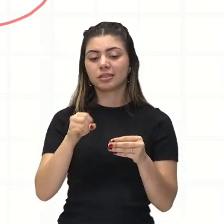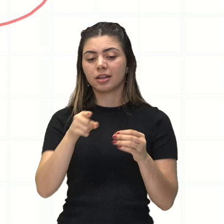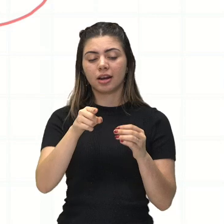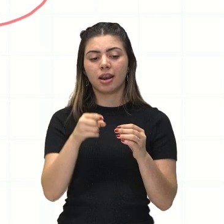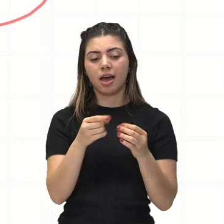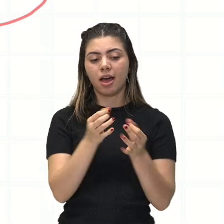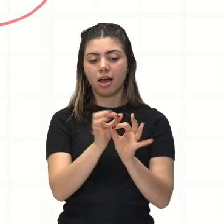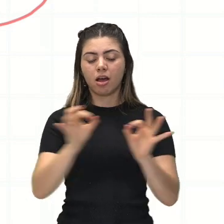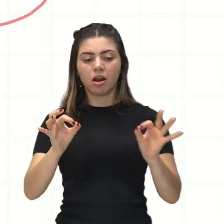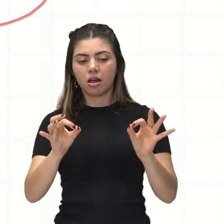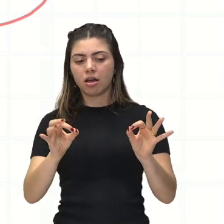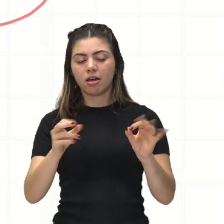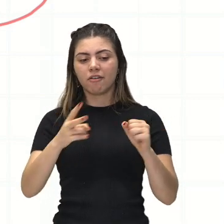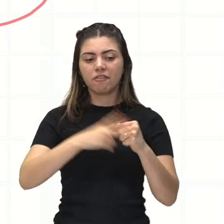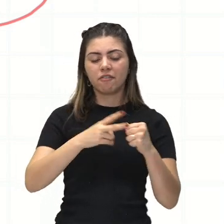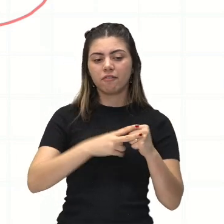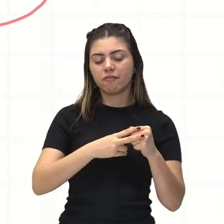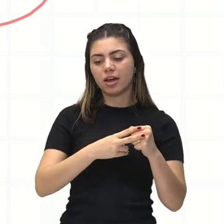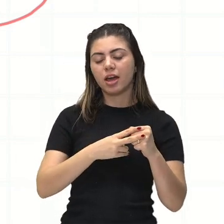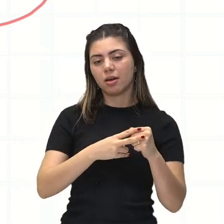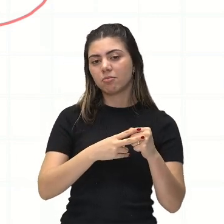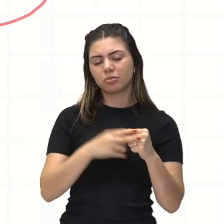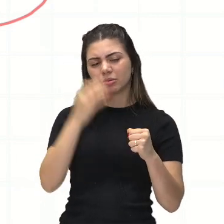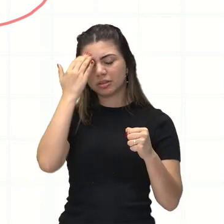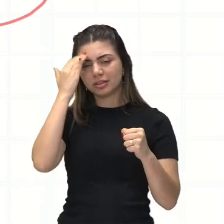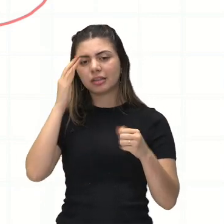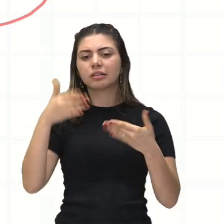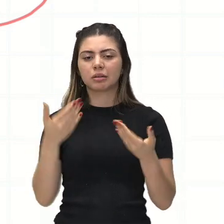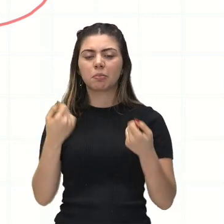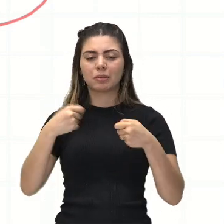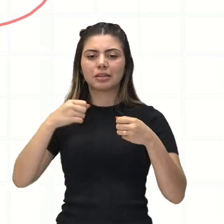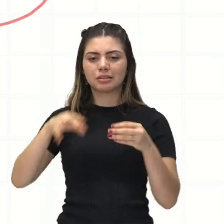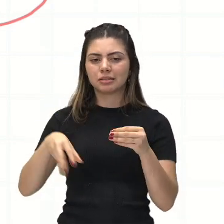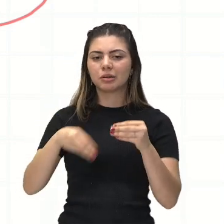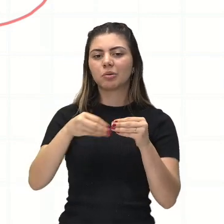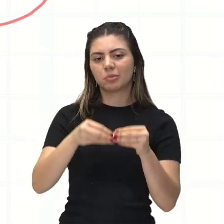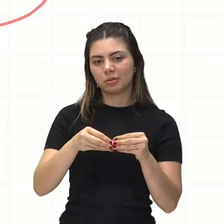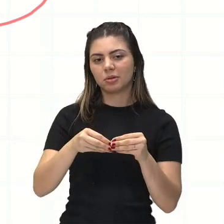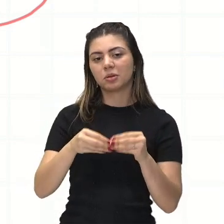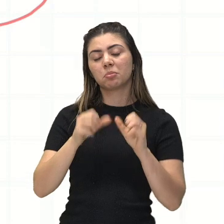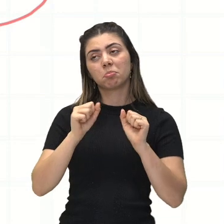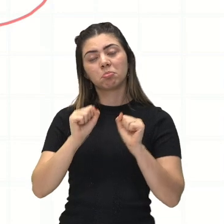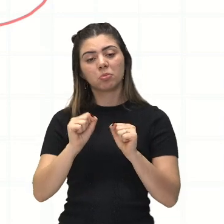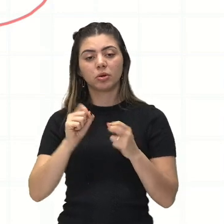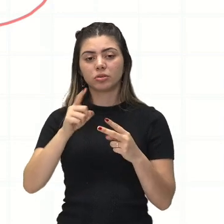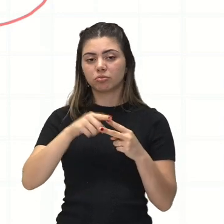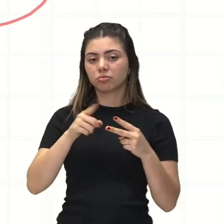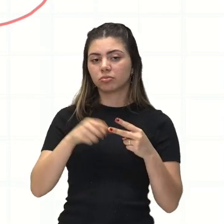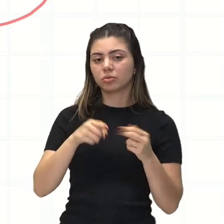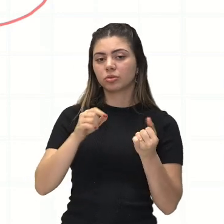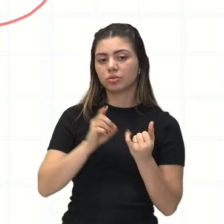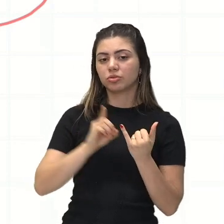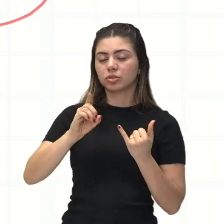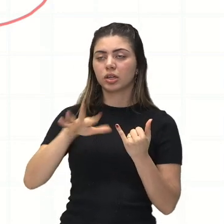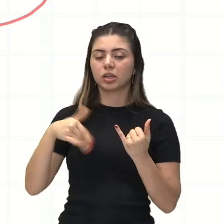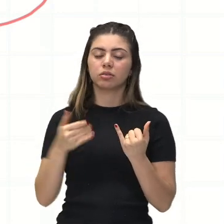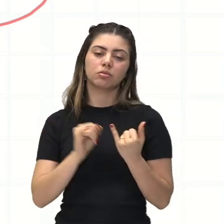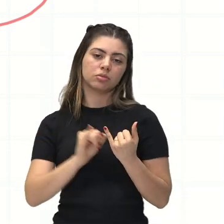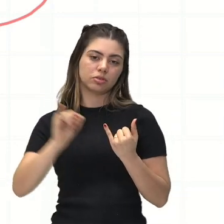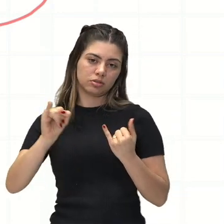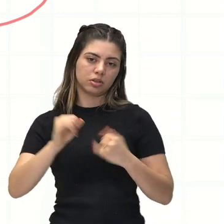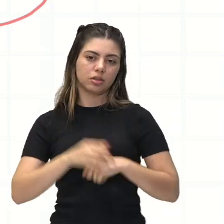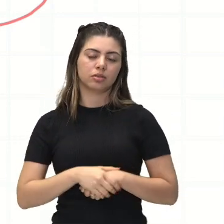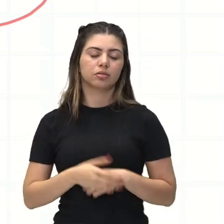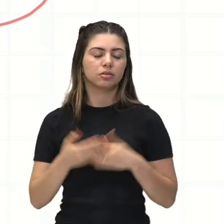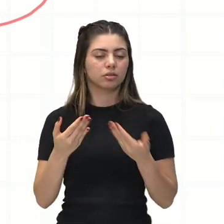porque eu preciso de um complemento. E esse complemento vai ser o objeto direto ou o objeto indireto. Então, a gente